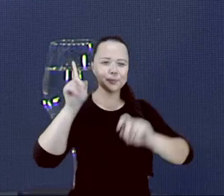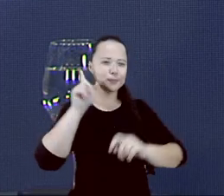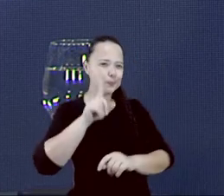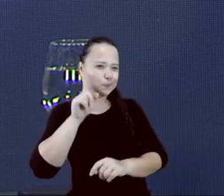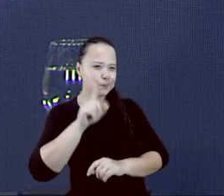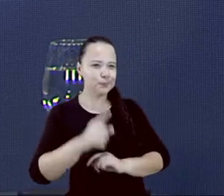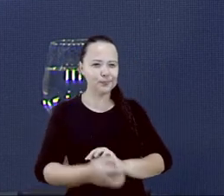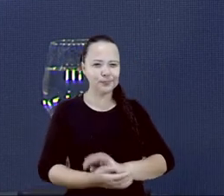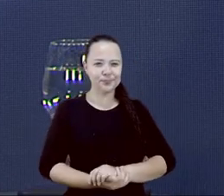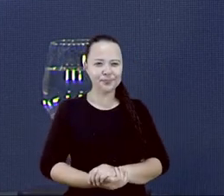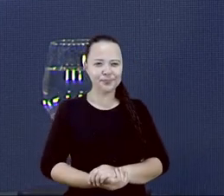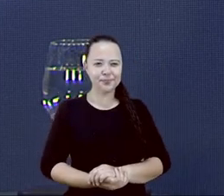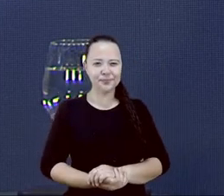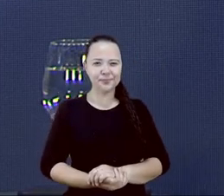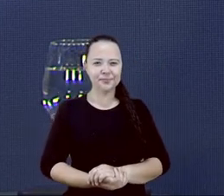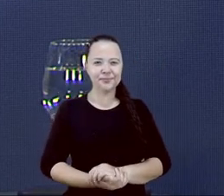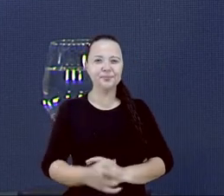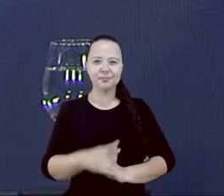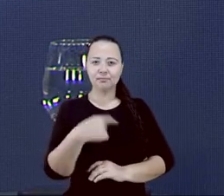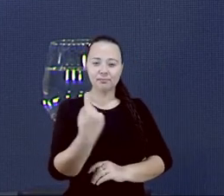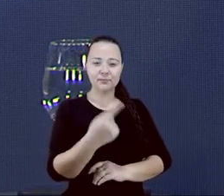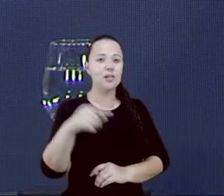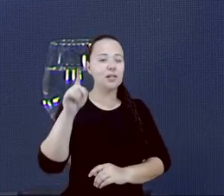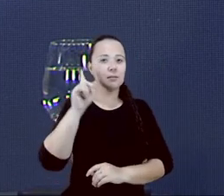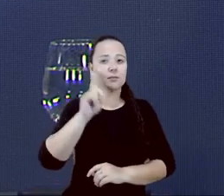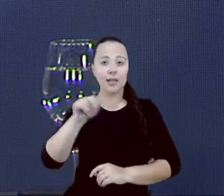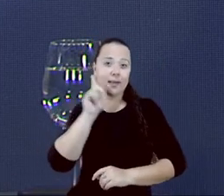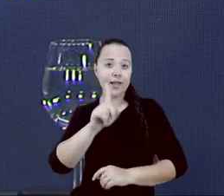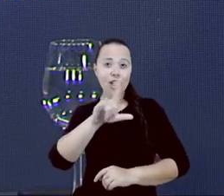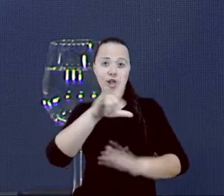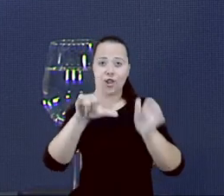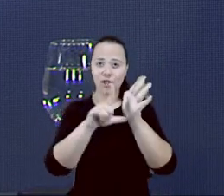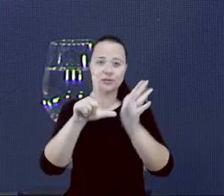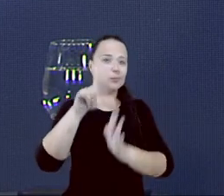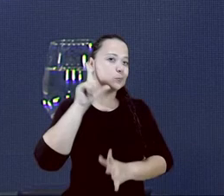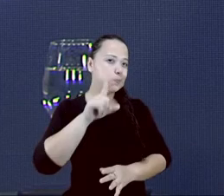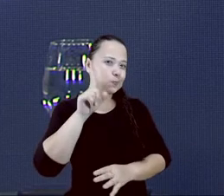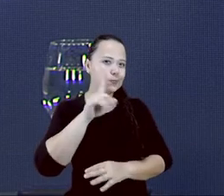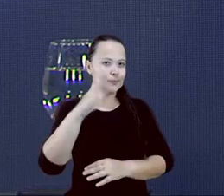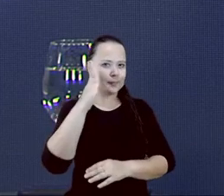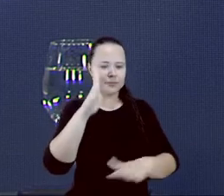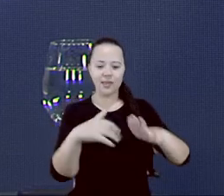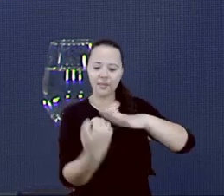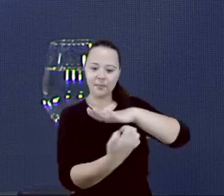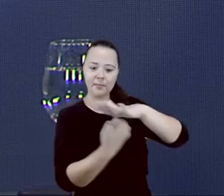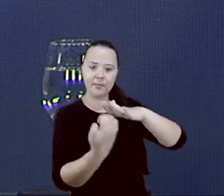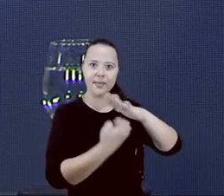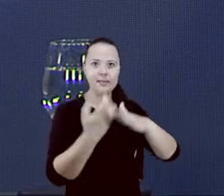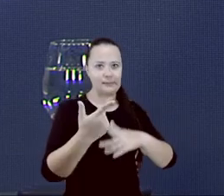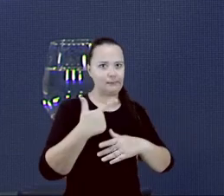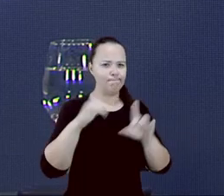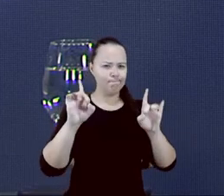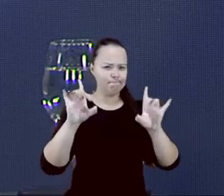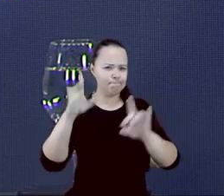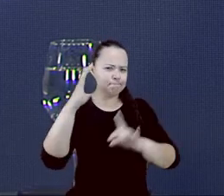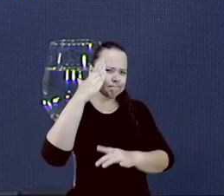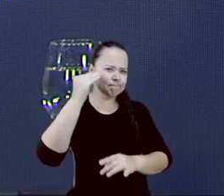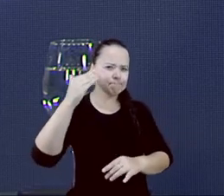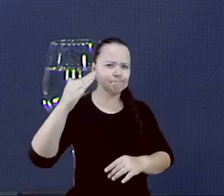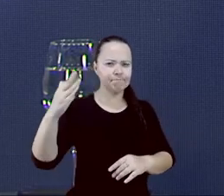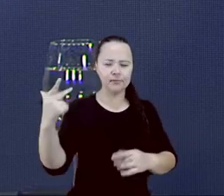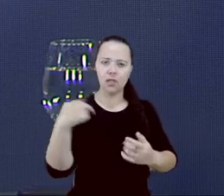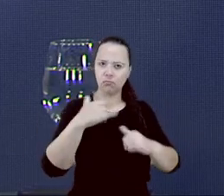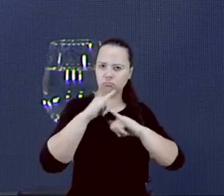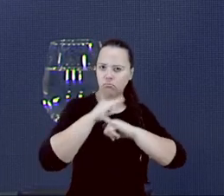temos Americanas até então uma empresa com ratenway uma exposição razoável